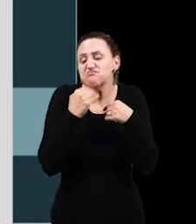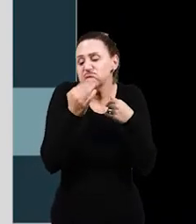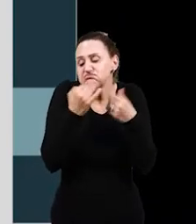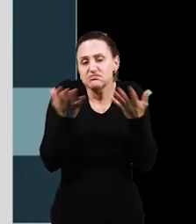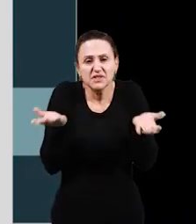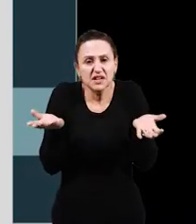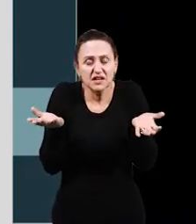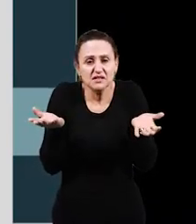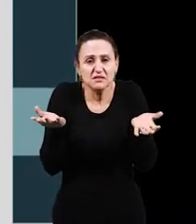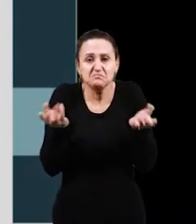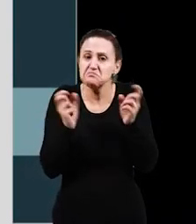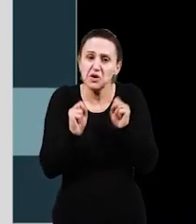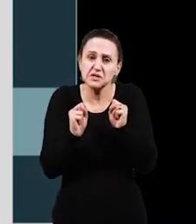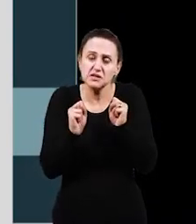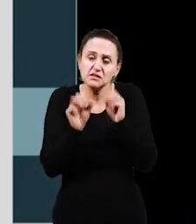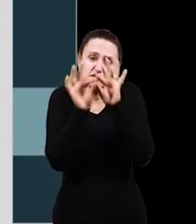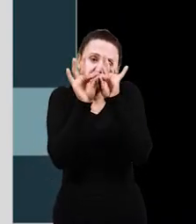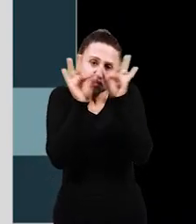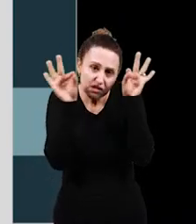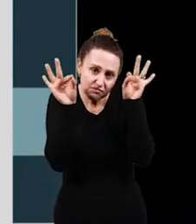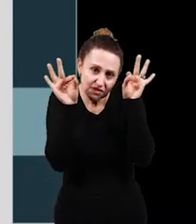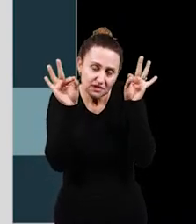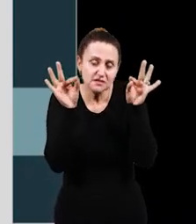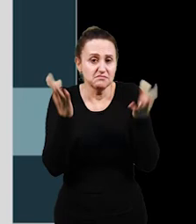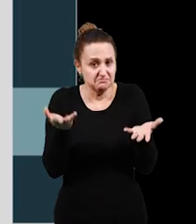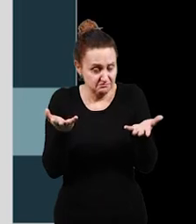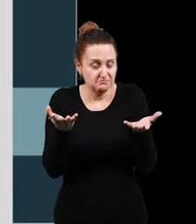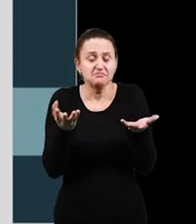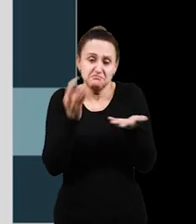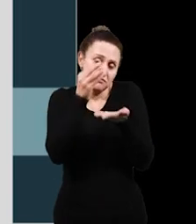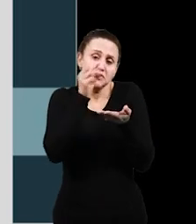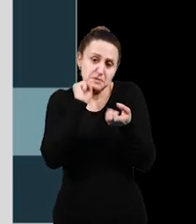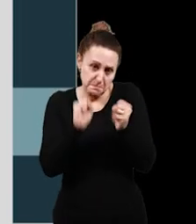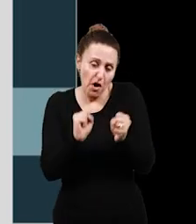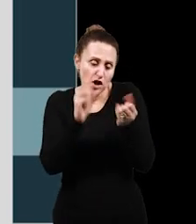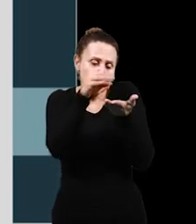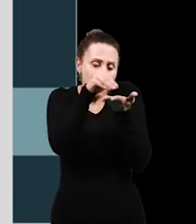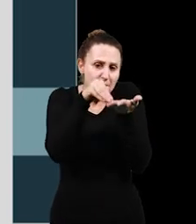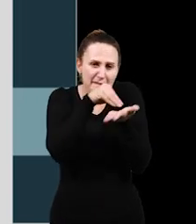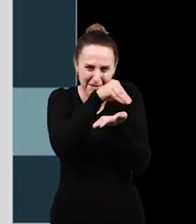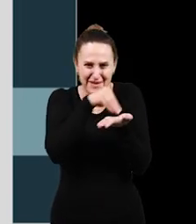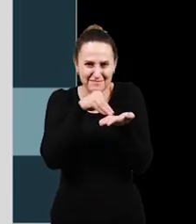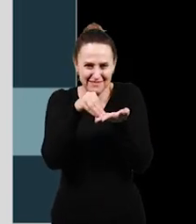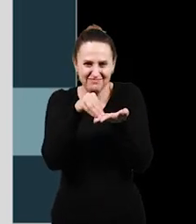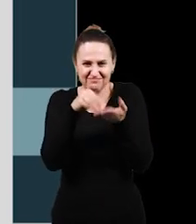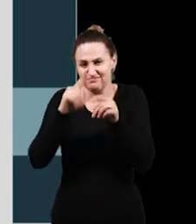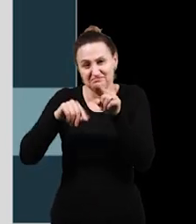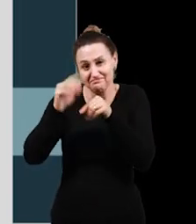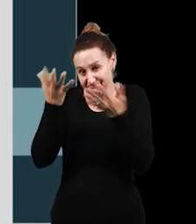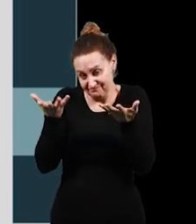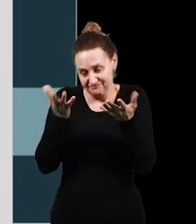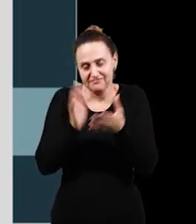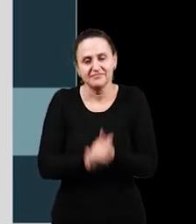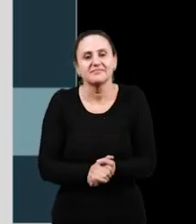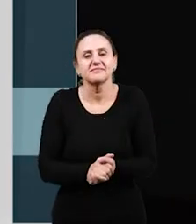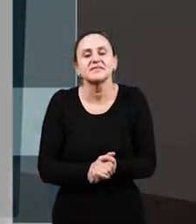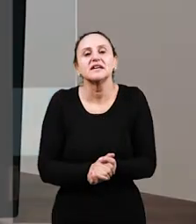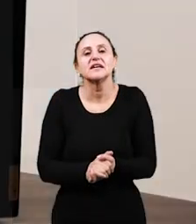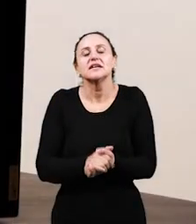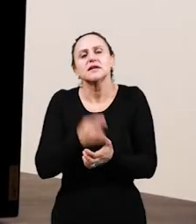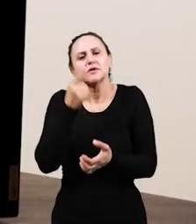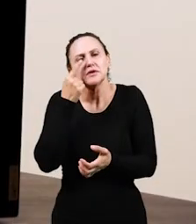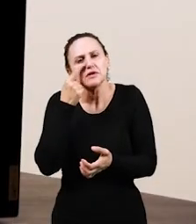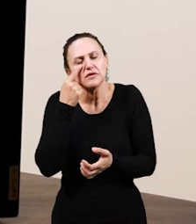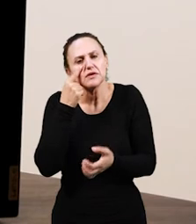dentro do jogo assim é como com a língua ele vai dizer que a língua é um sistema organizado de signos e